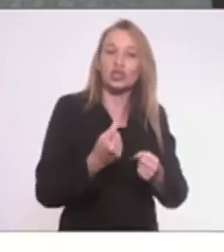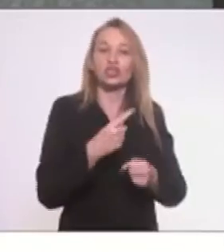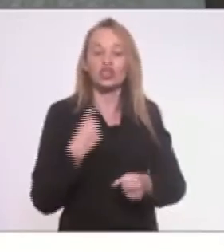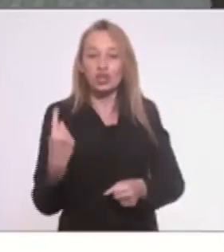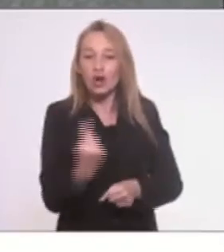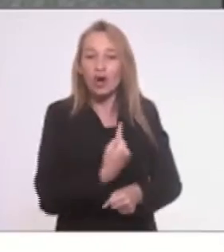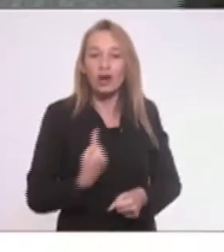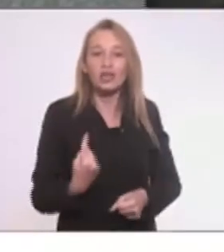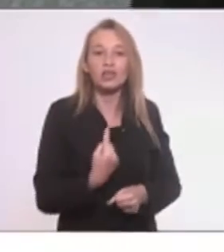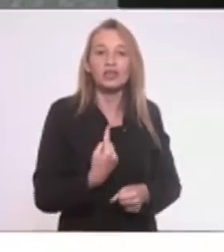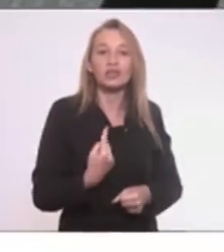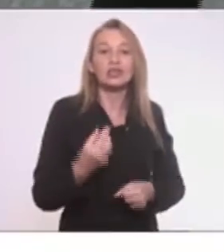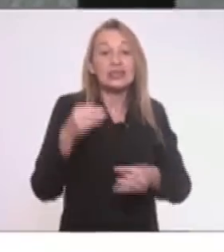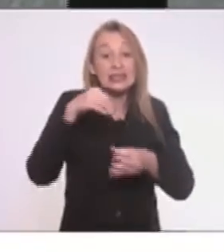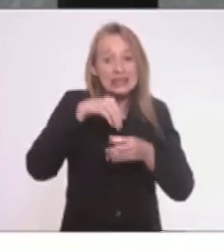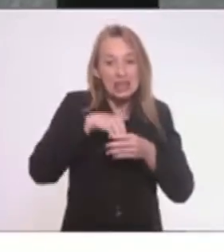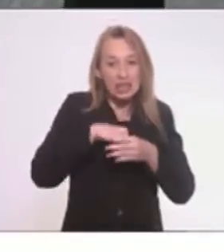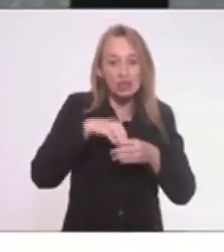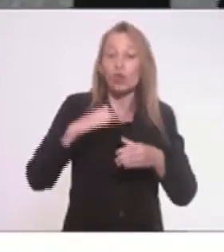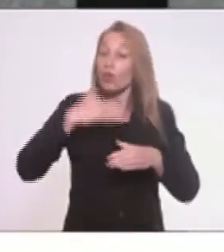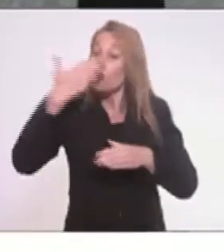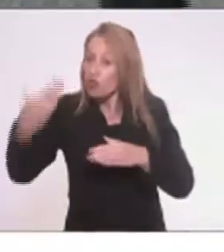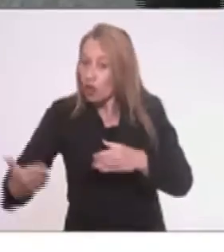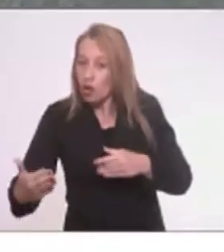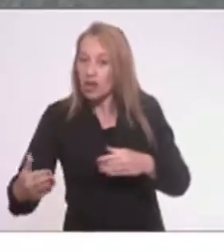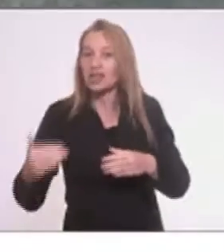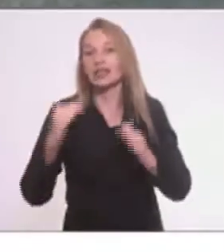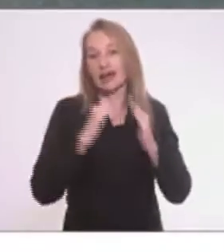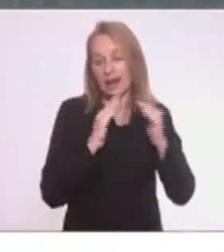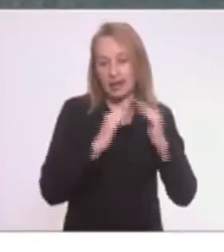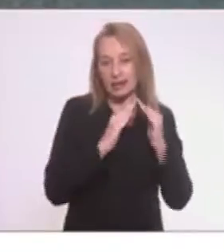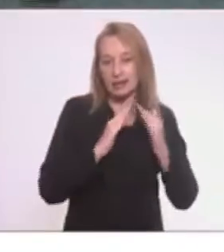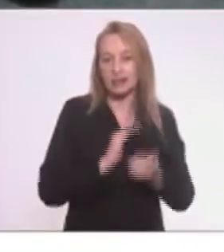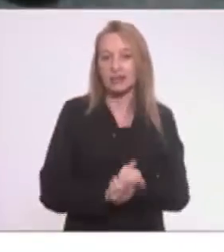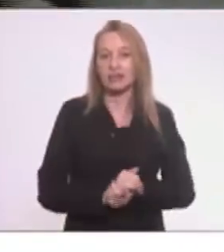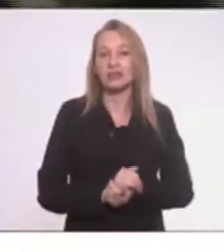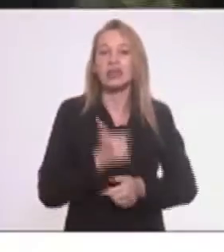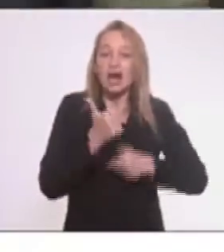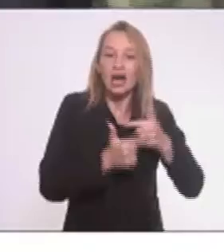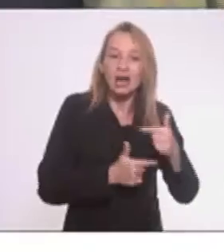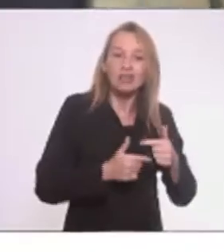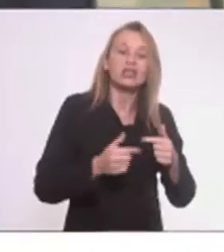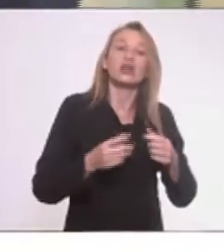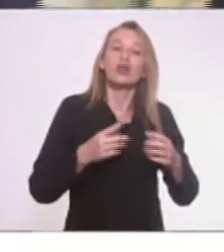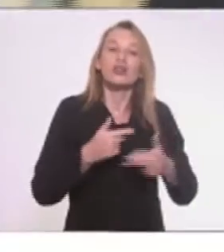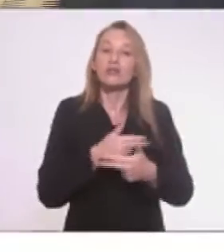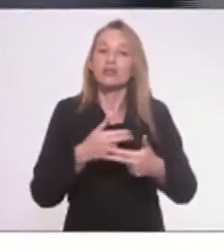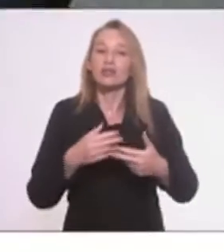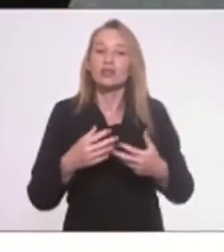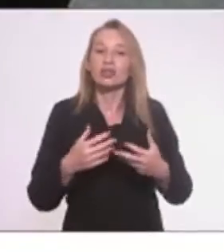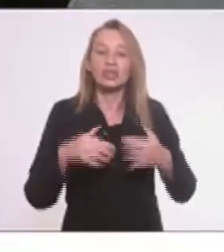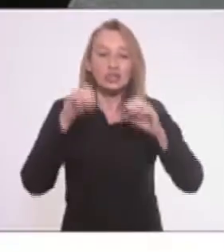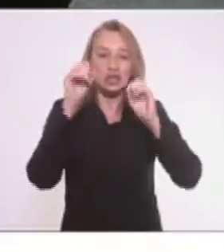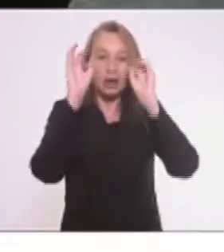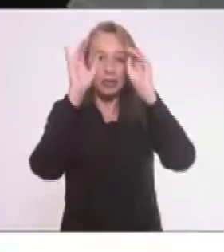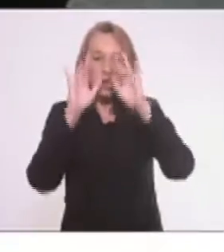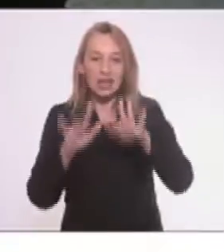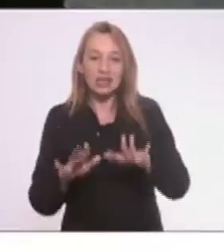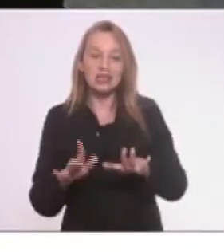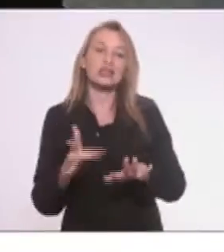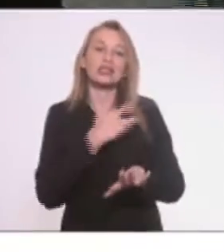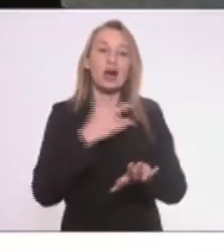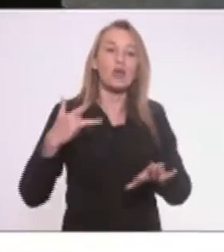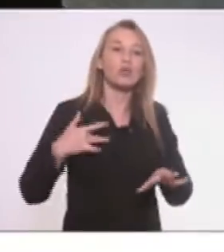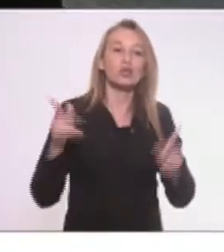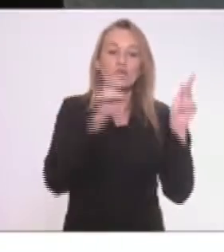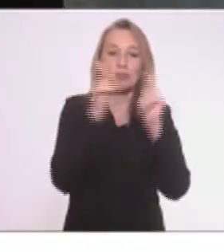nós, tanto dentro quanto fora dessa casa. Então, muita saúde para todos vocês, muita paz, e